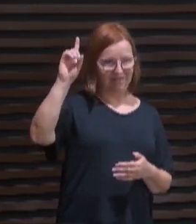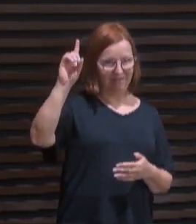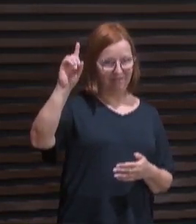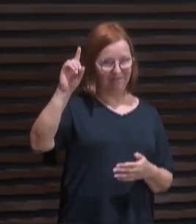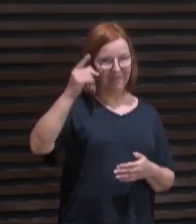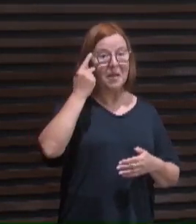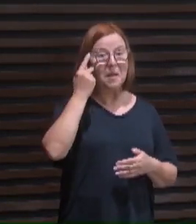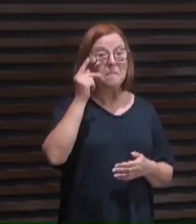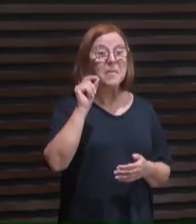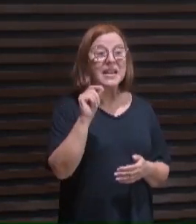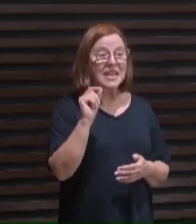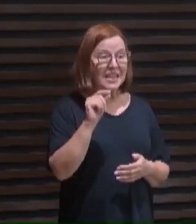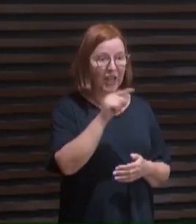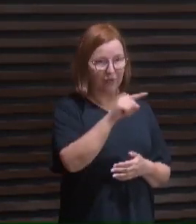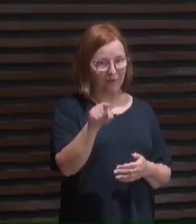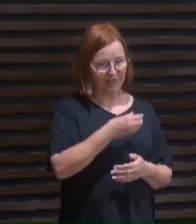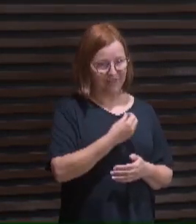está vivendo?